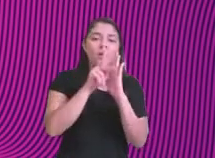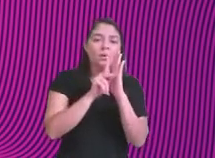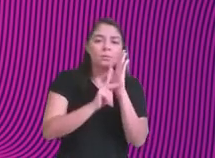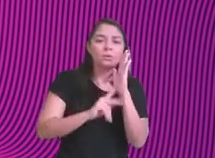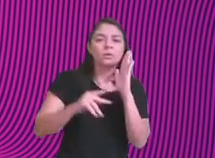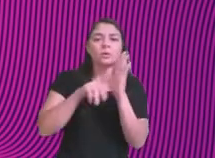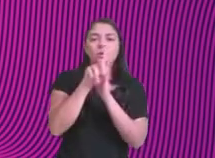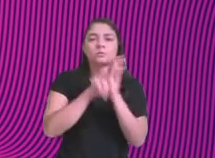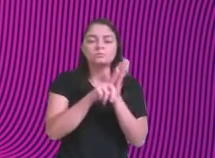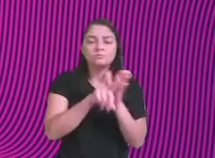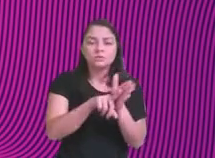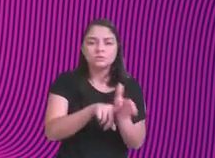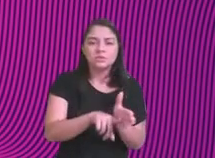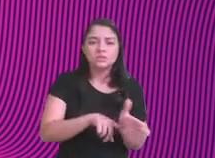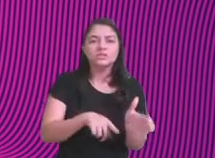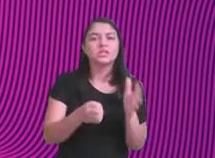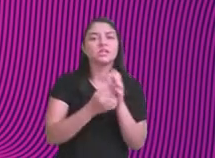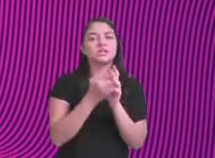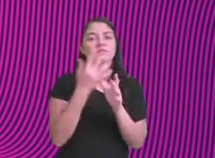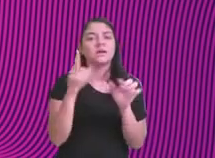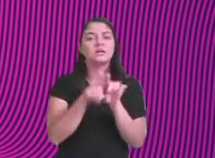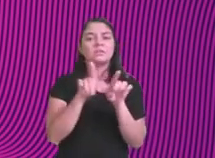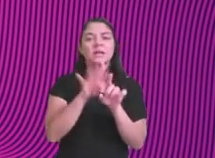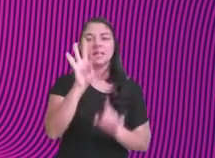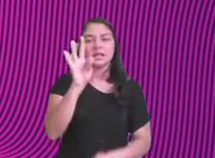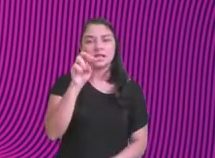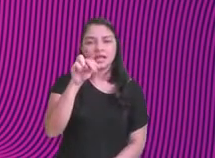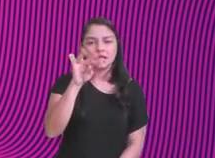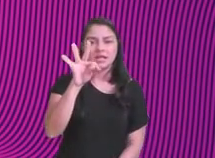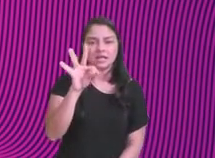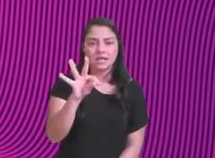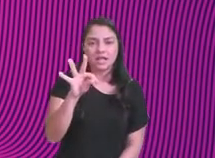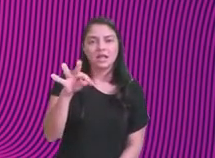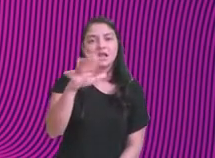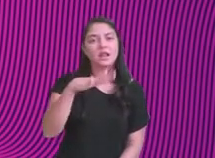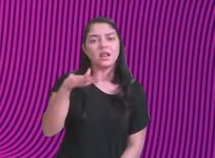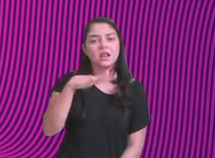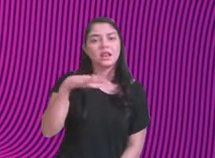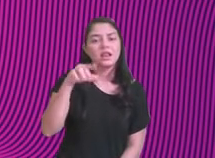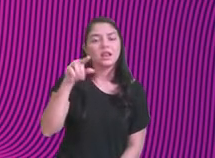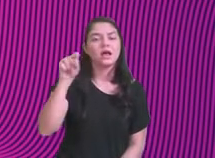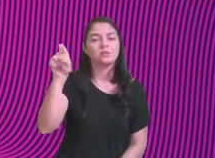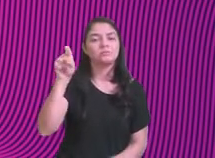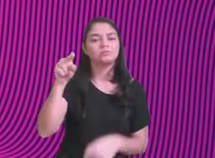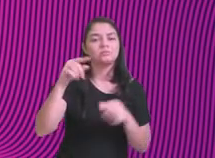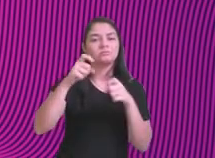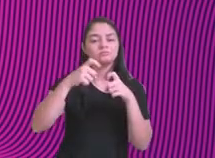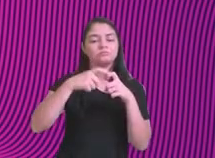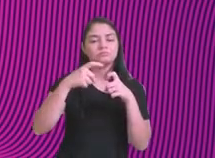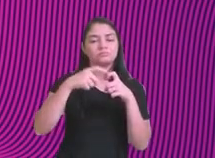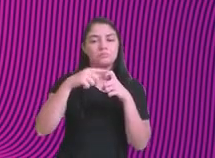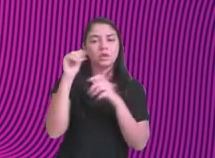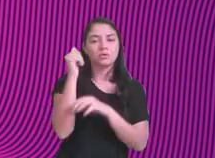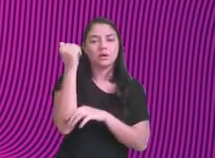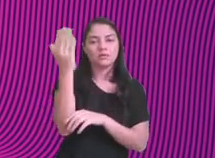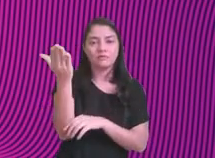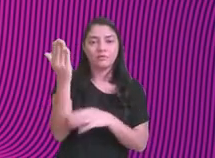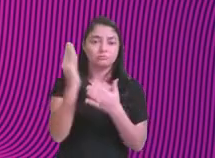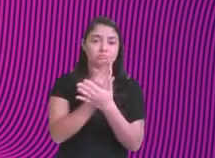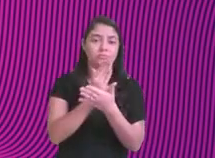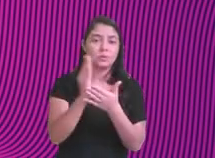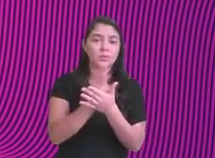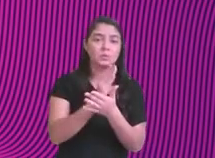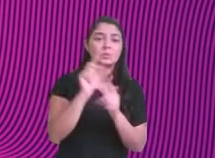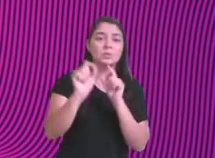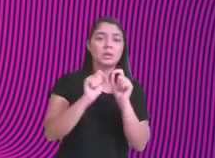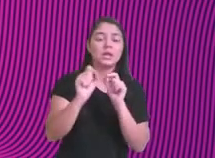tem um protocolo de TNT lá no Instituto, e que os critérios de inclusão geralmente são esses, são os tumores T4 ou